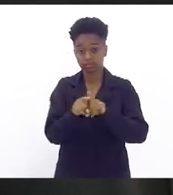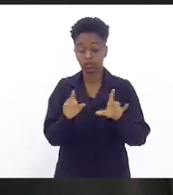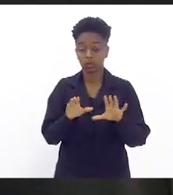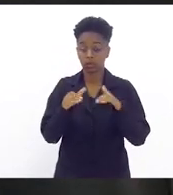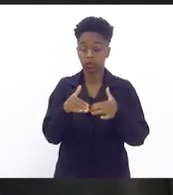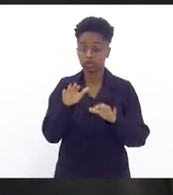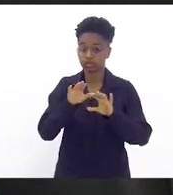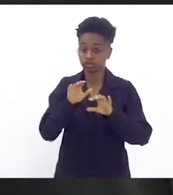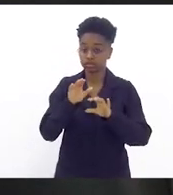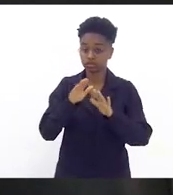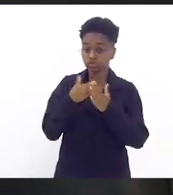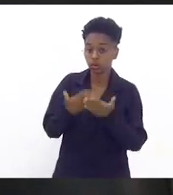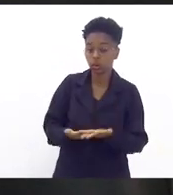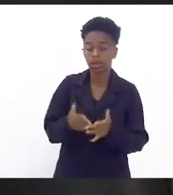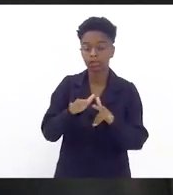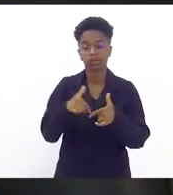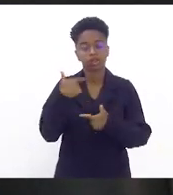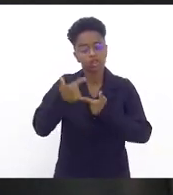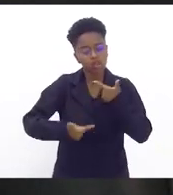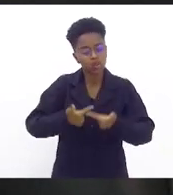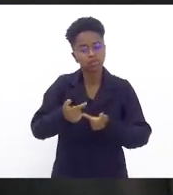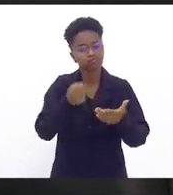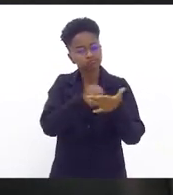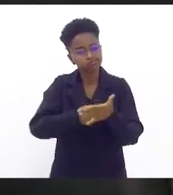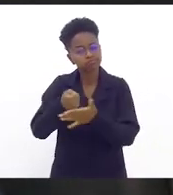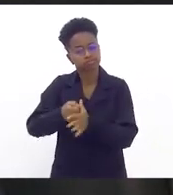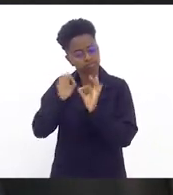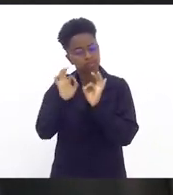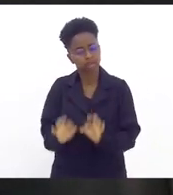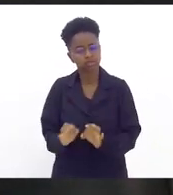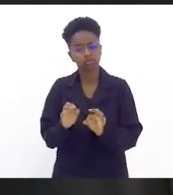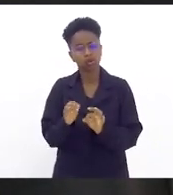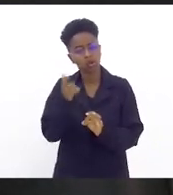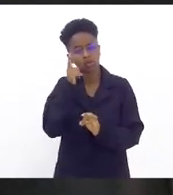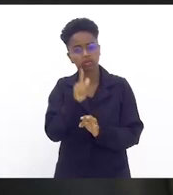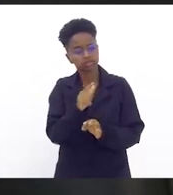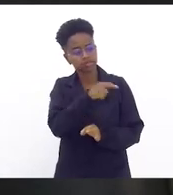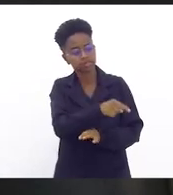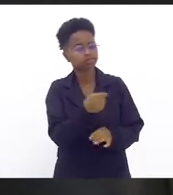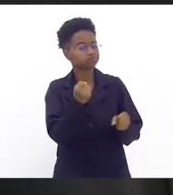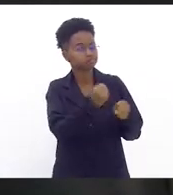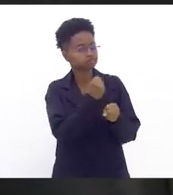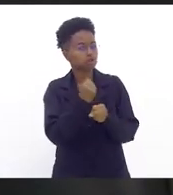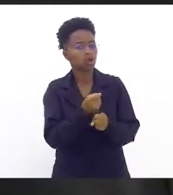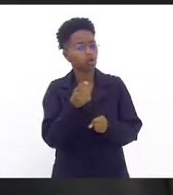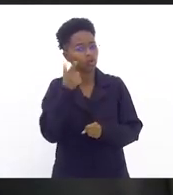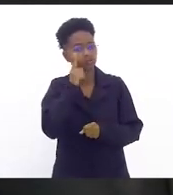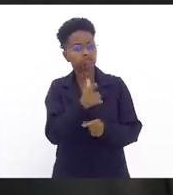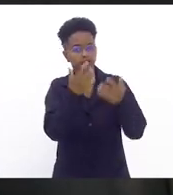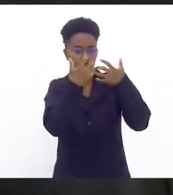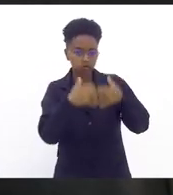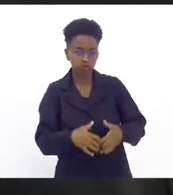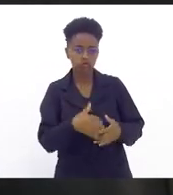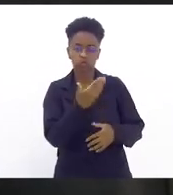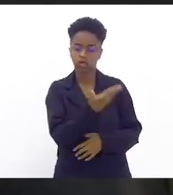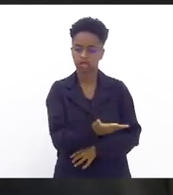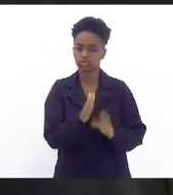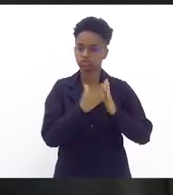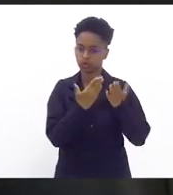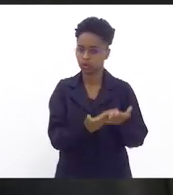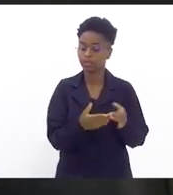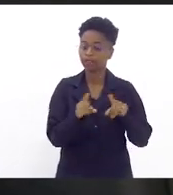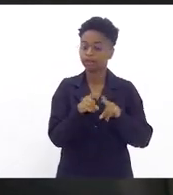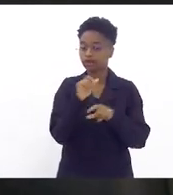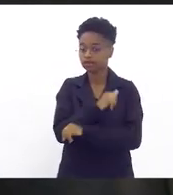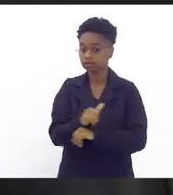comunidade escolar pela sua luta legítima para manter essa instituição de fé e funcionando Dizer para